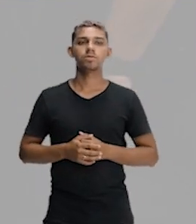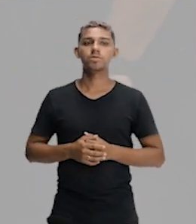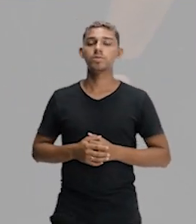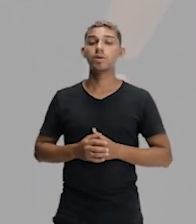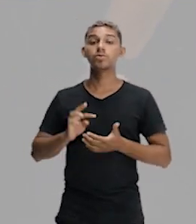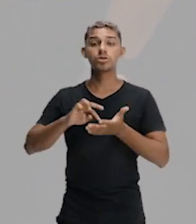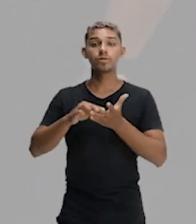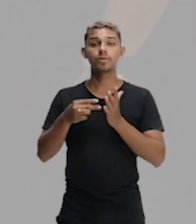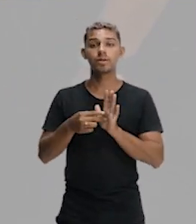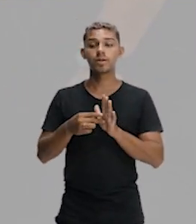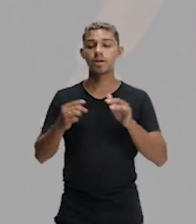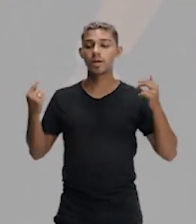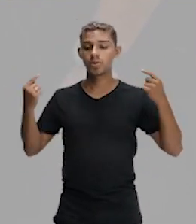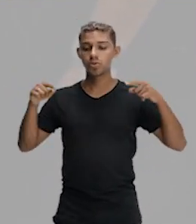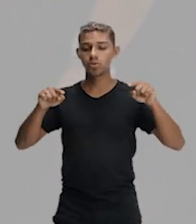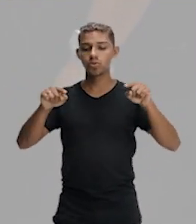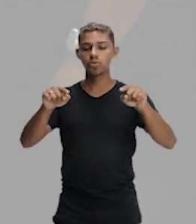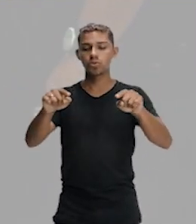constante.